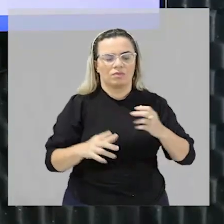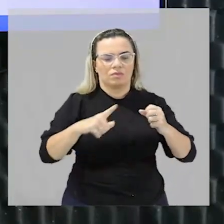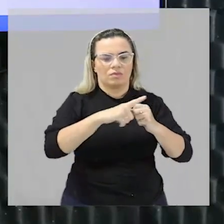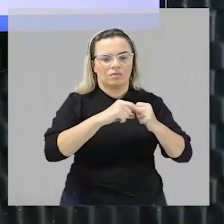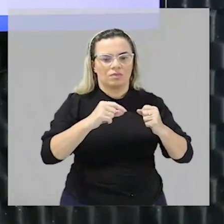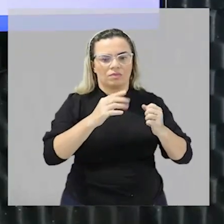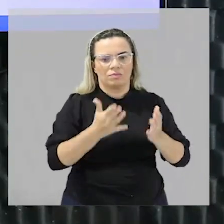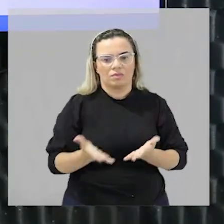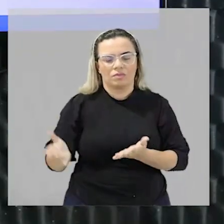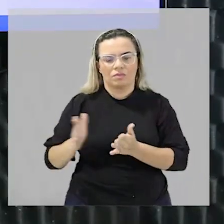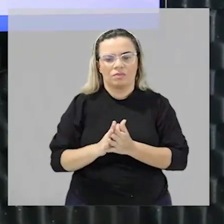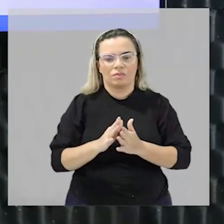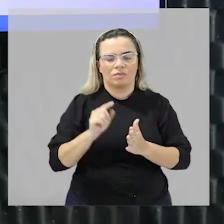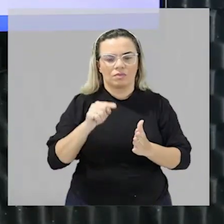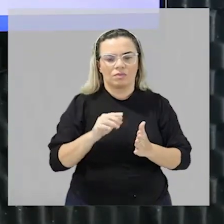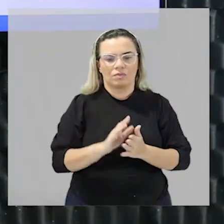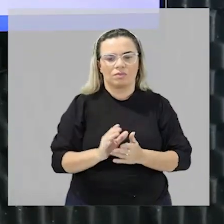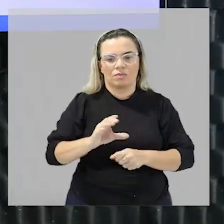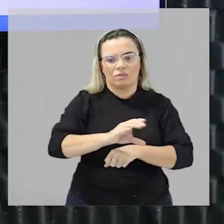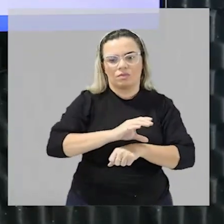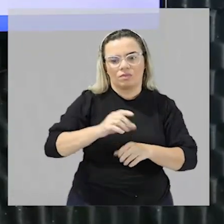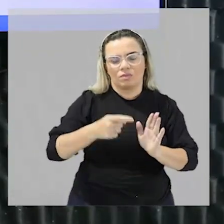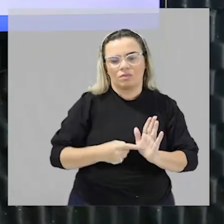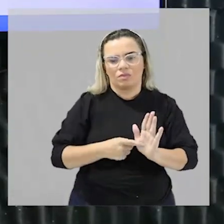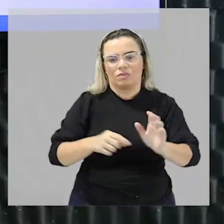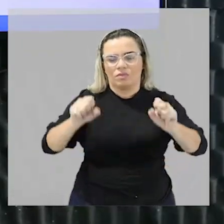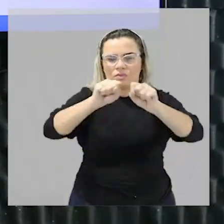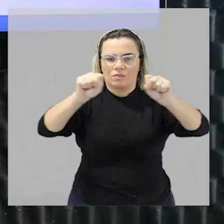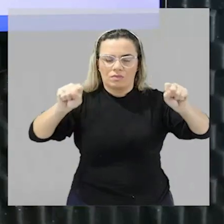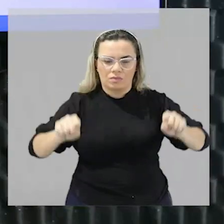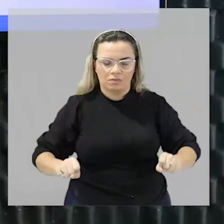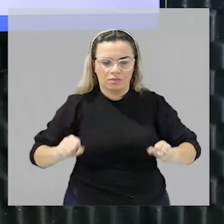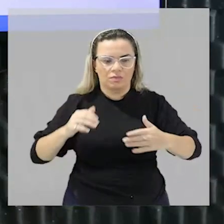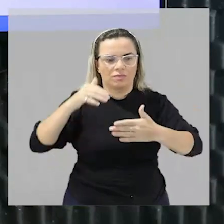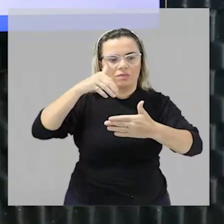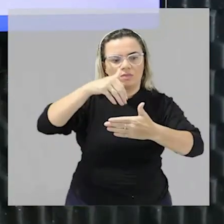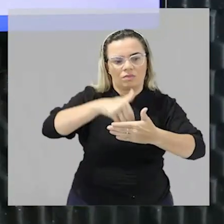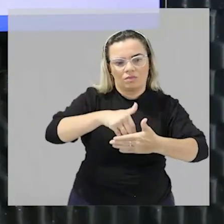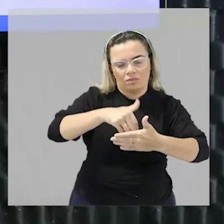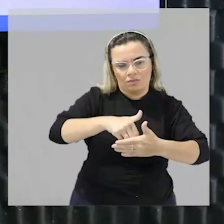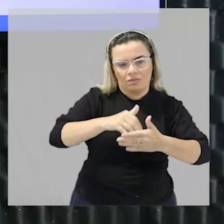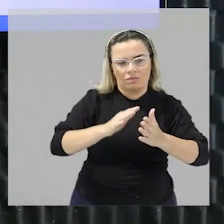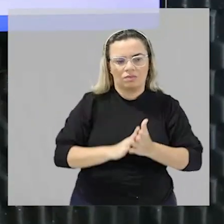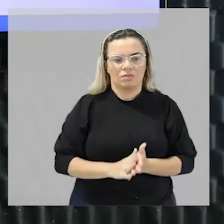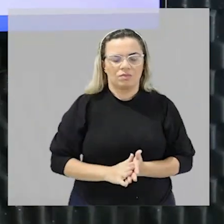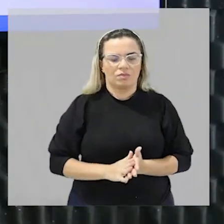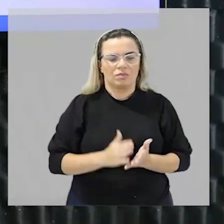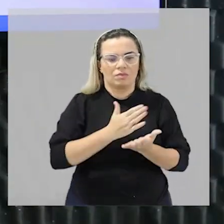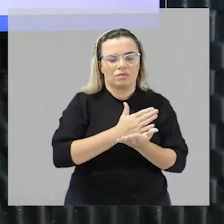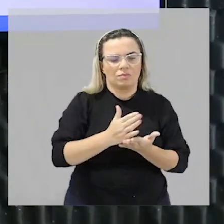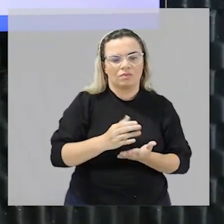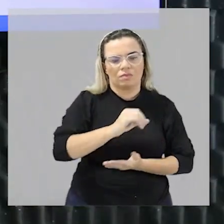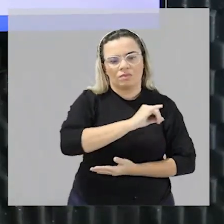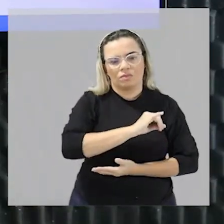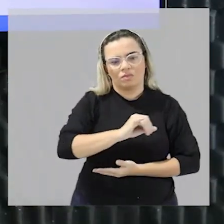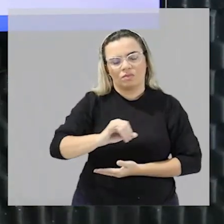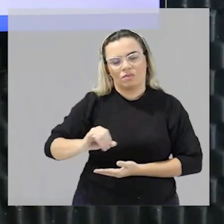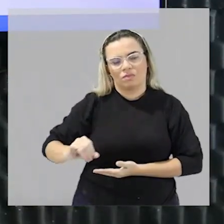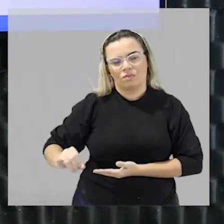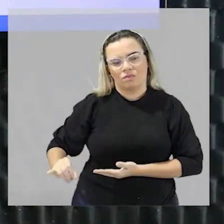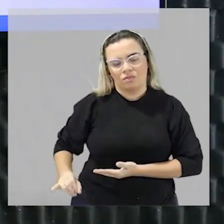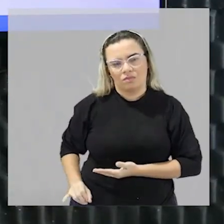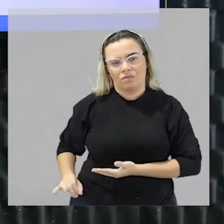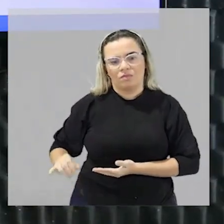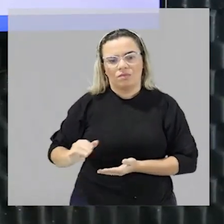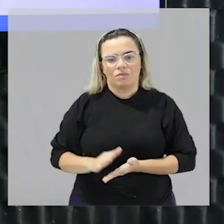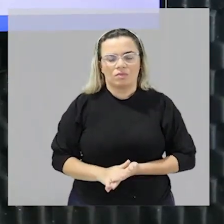do dispositivo legal apresentado, o sistema eleitoral instituído no